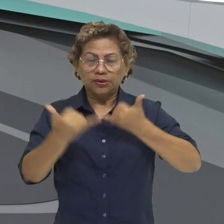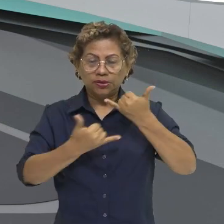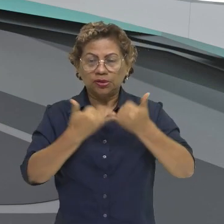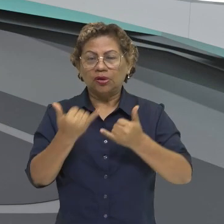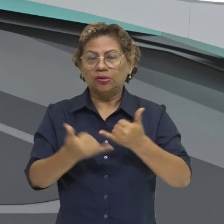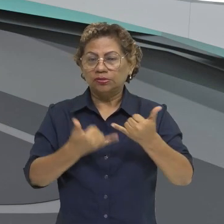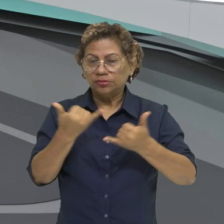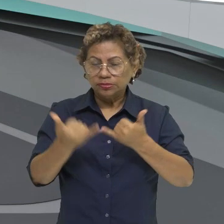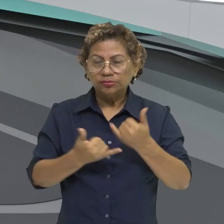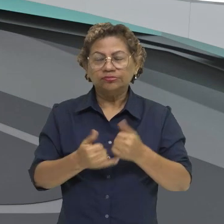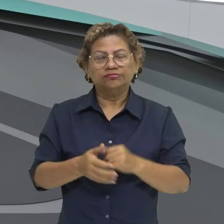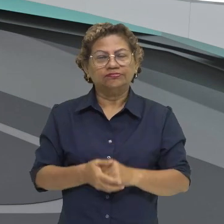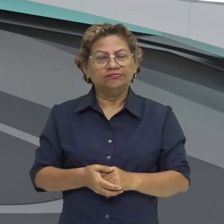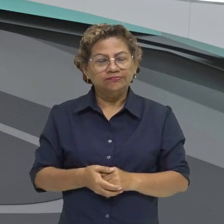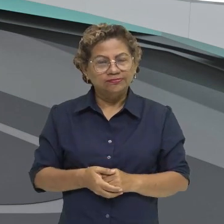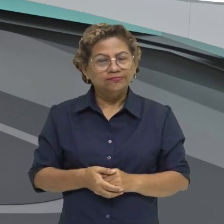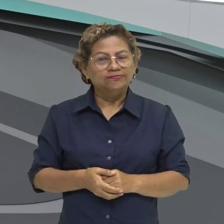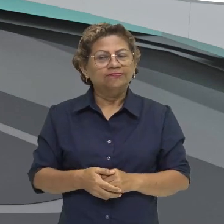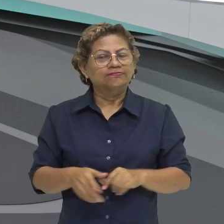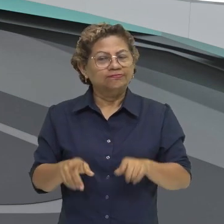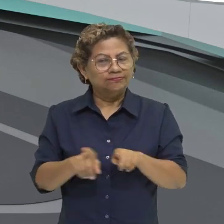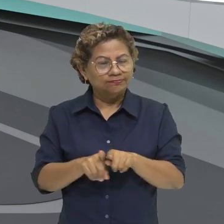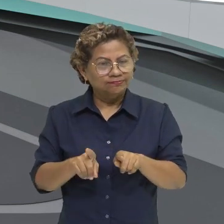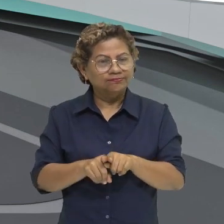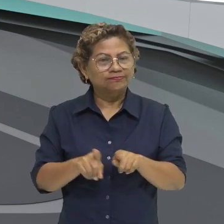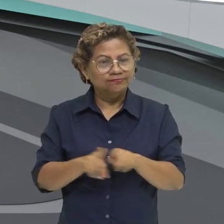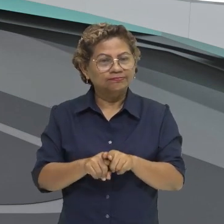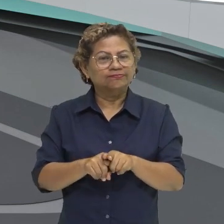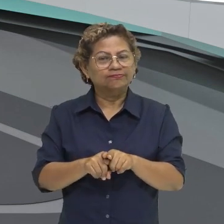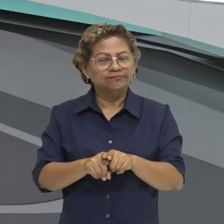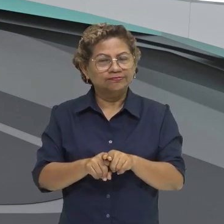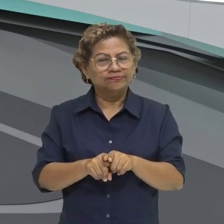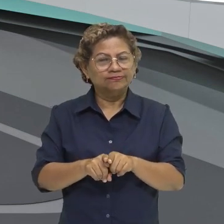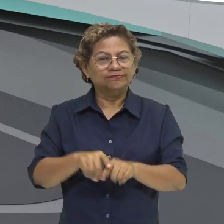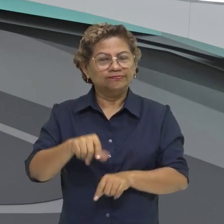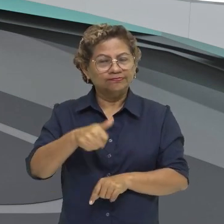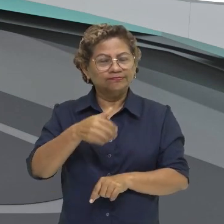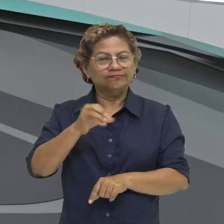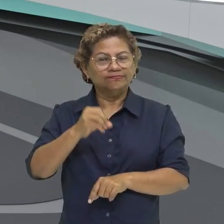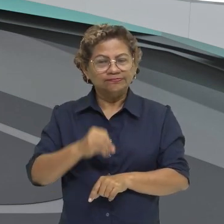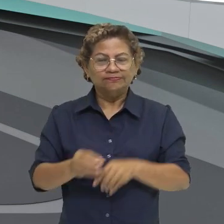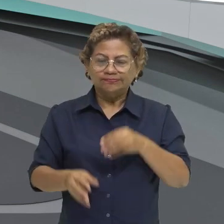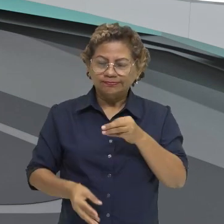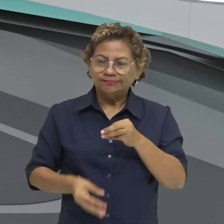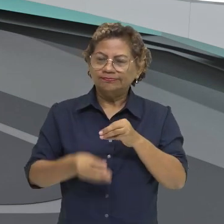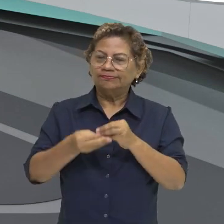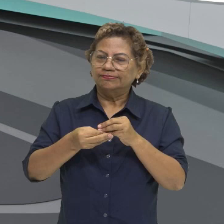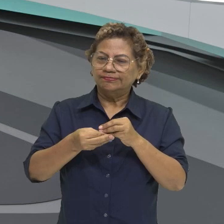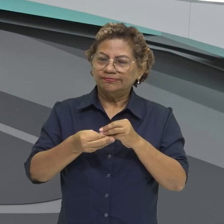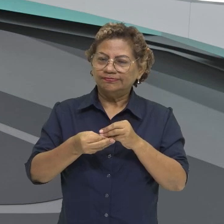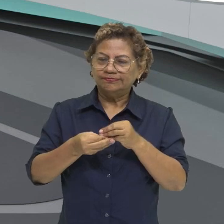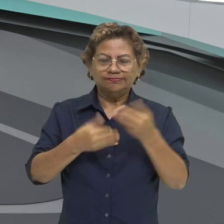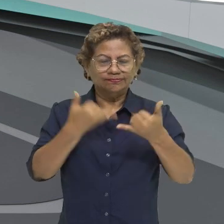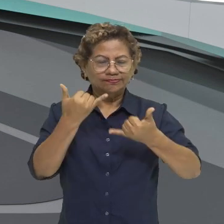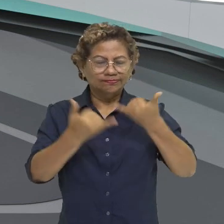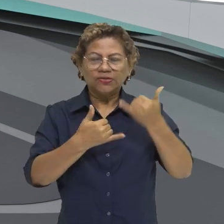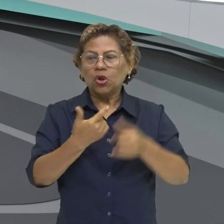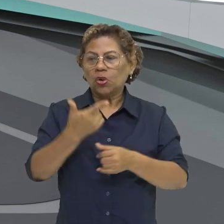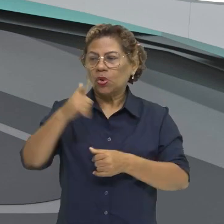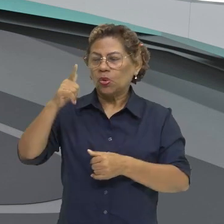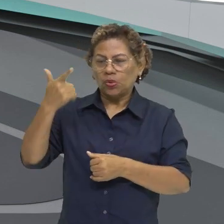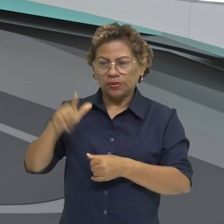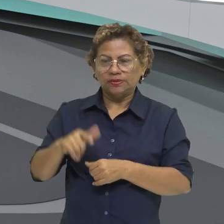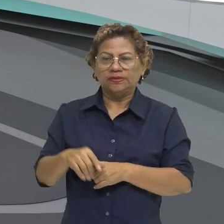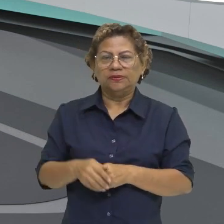né? E isso aí constitui a décima arte, que integra, né, que compõe a maioria dos elementos de outras artes, assim como